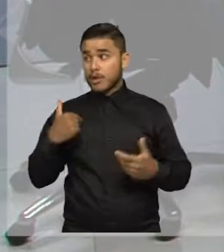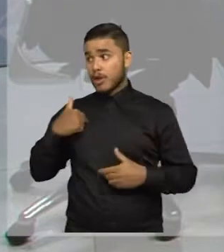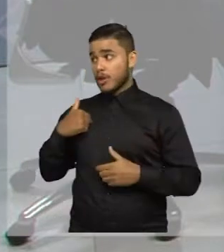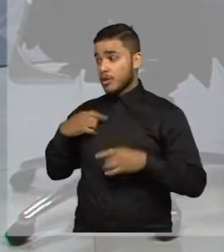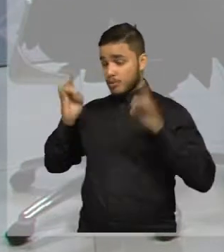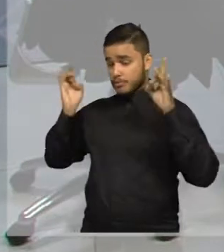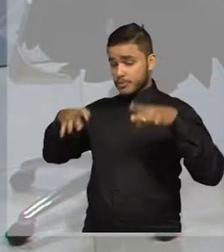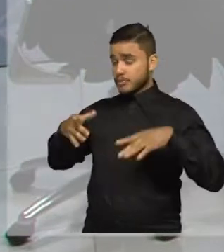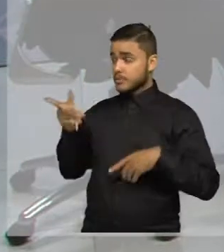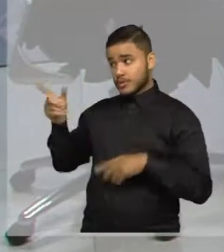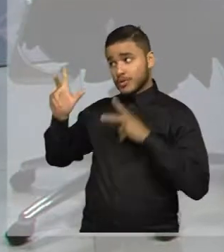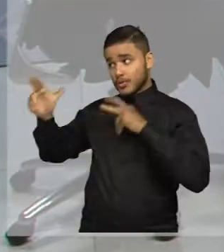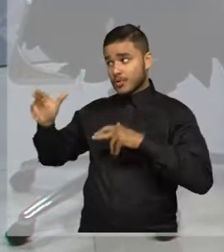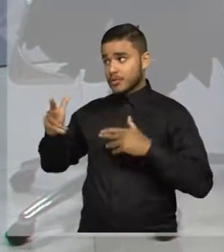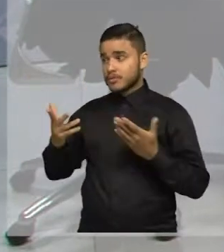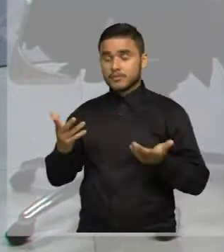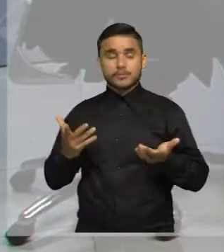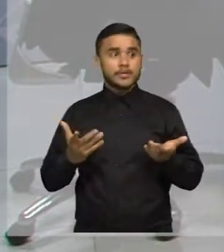deu no que deu.